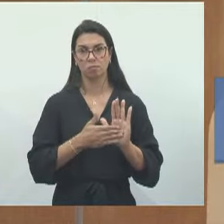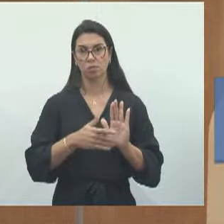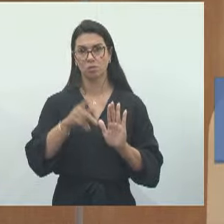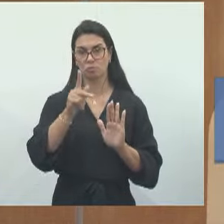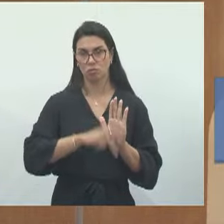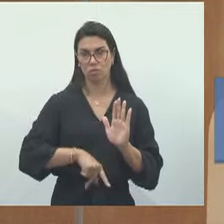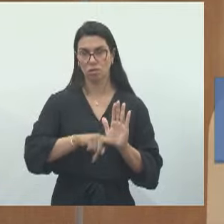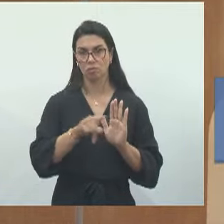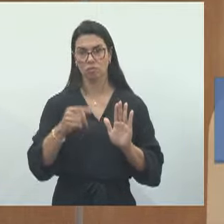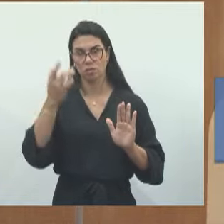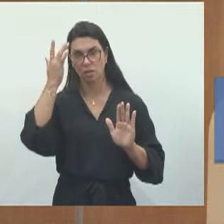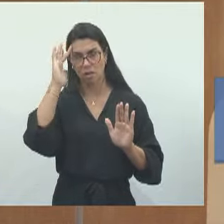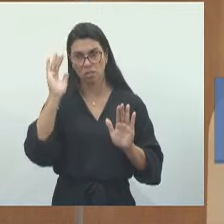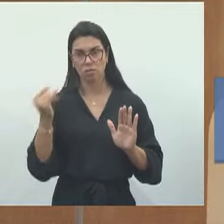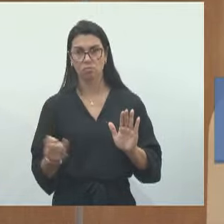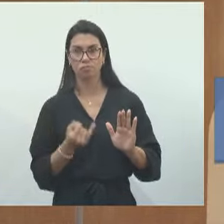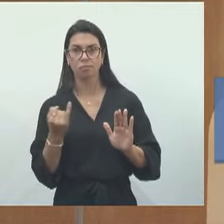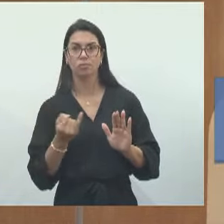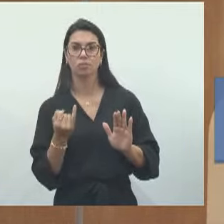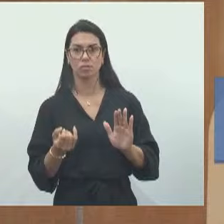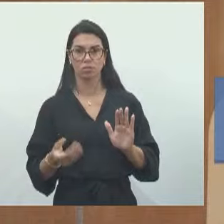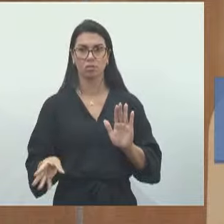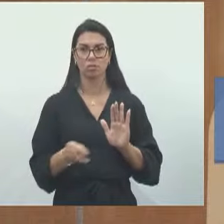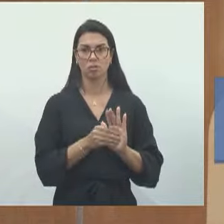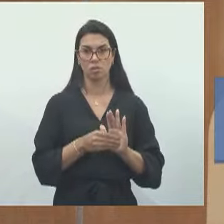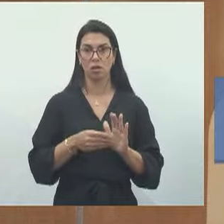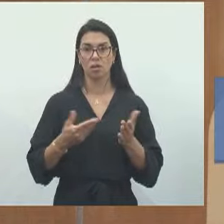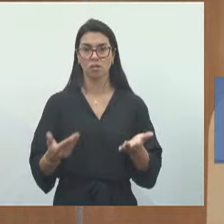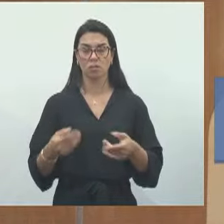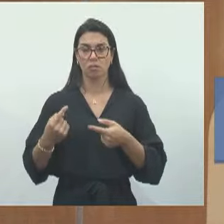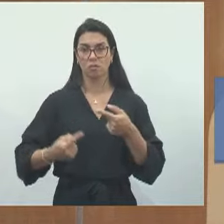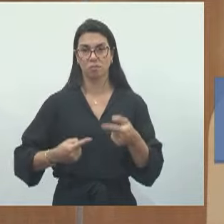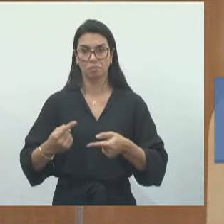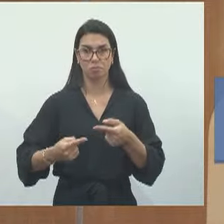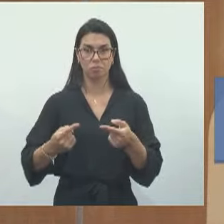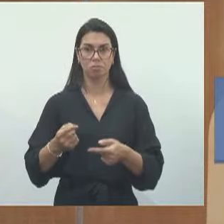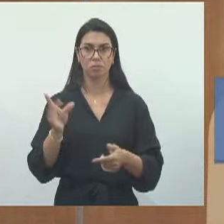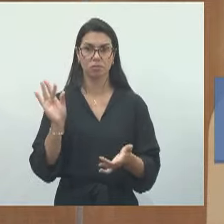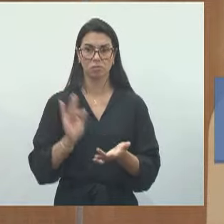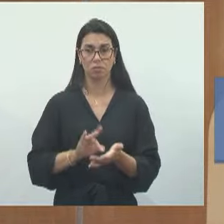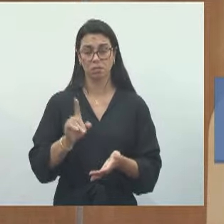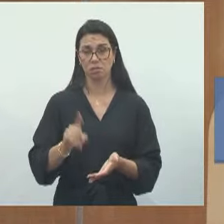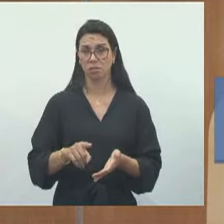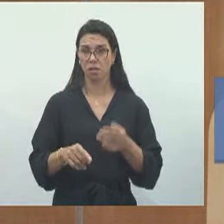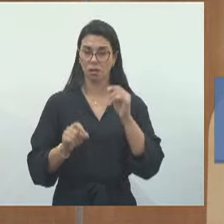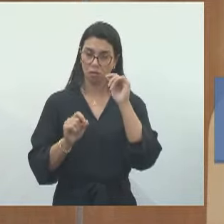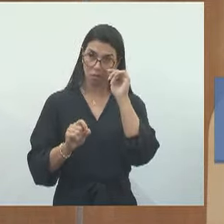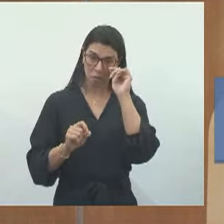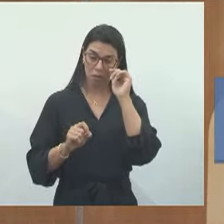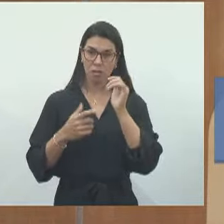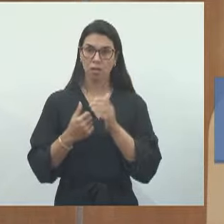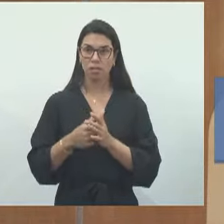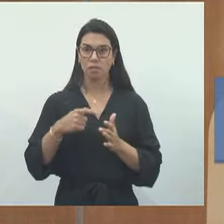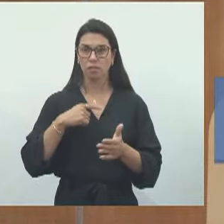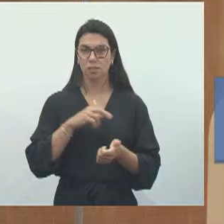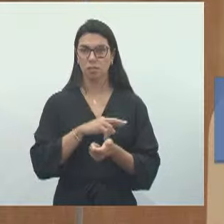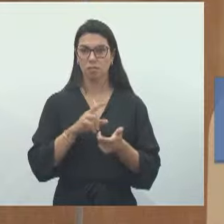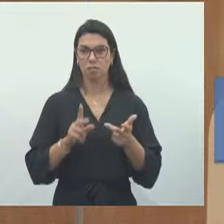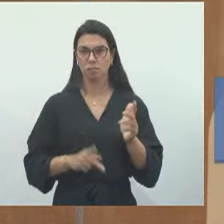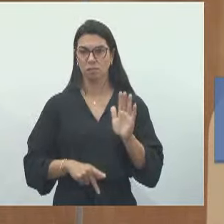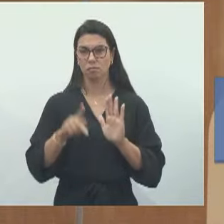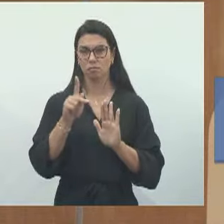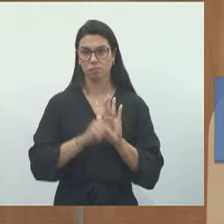você acha importante que tem que ser colocado, né? E a política, na realidade, é isso. Eu sei que tem vários vários projetos importantes